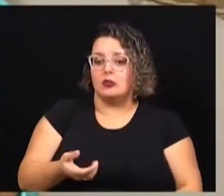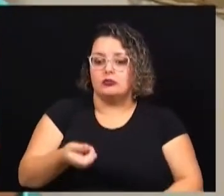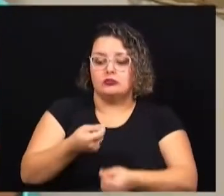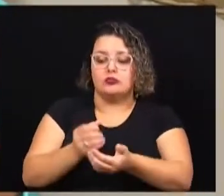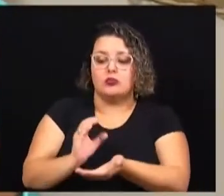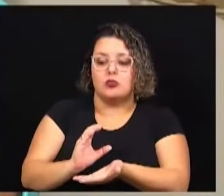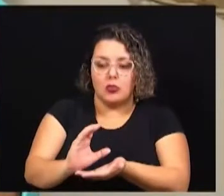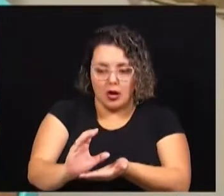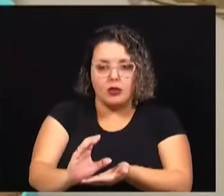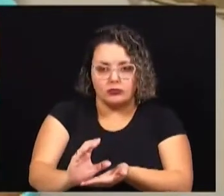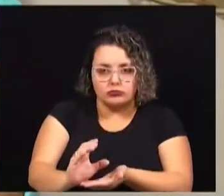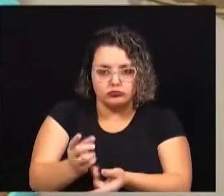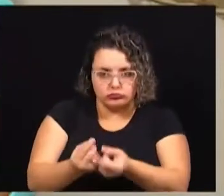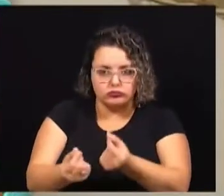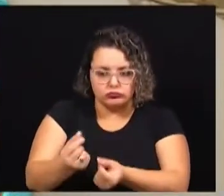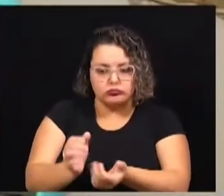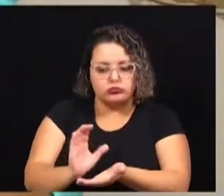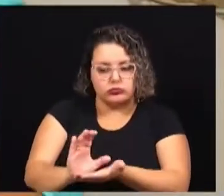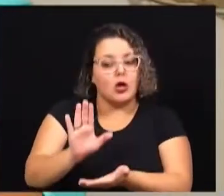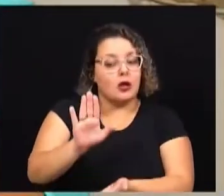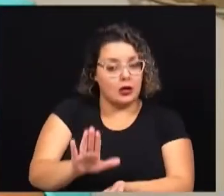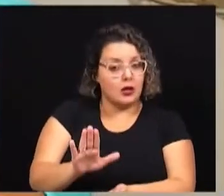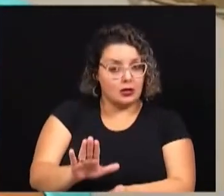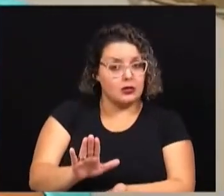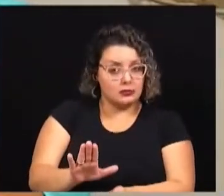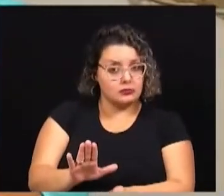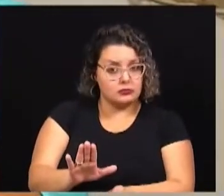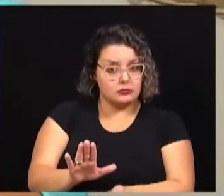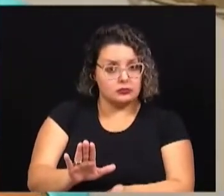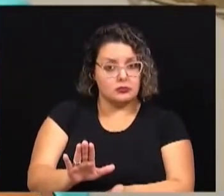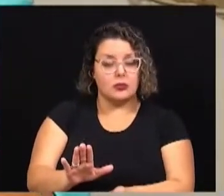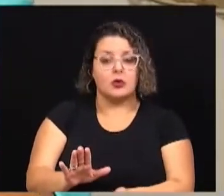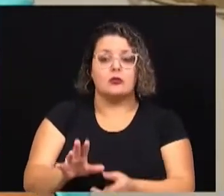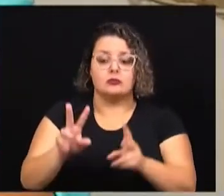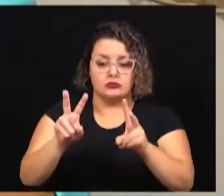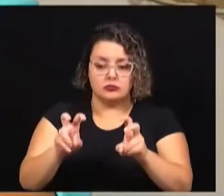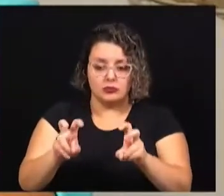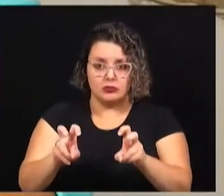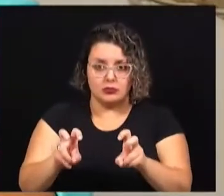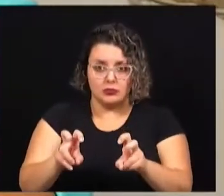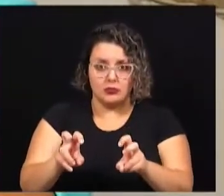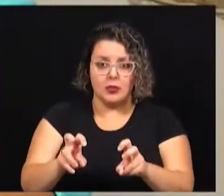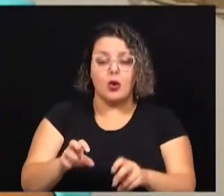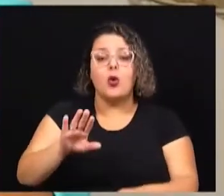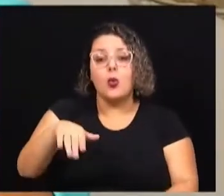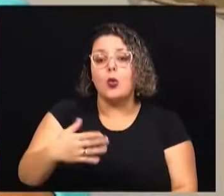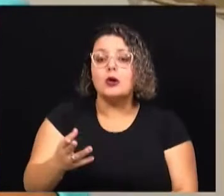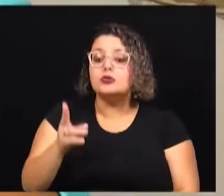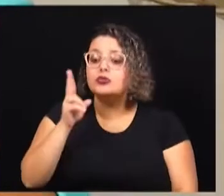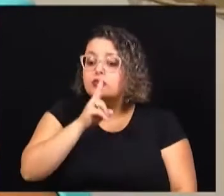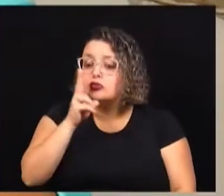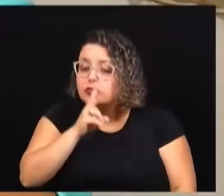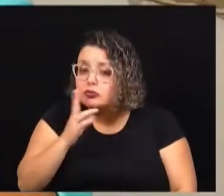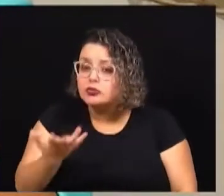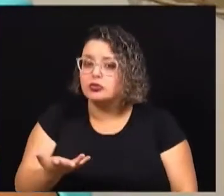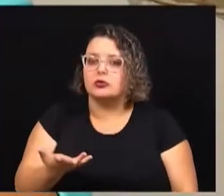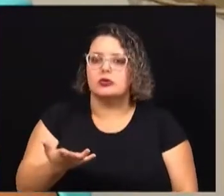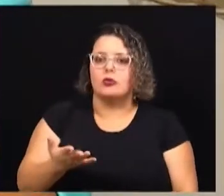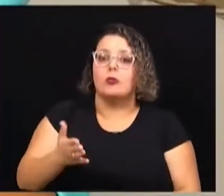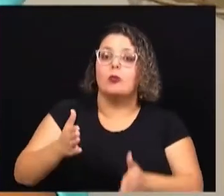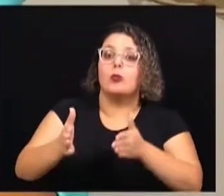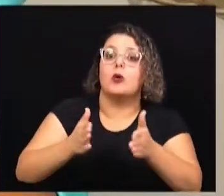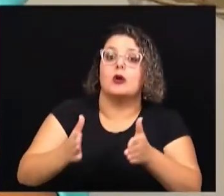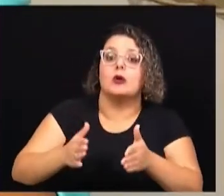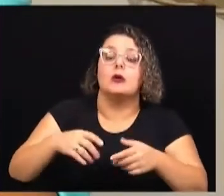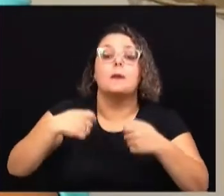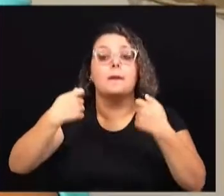que você vai ter, um dinheiro que você vai estar lá reservado, como a gente chama, reserva de emergência, para uma situação que